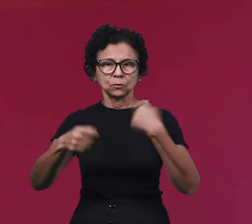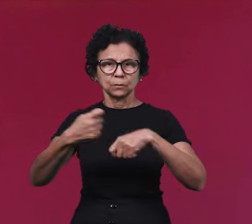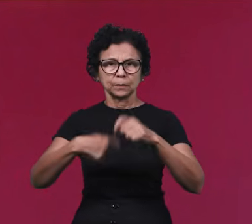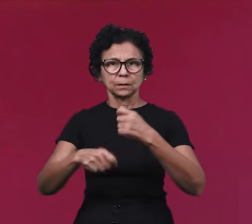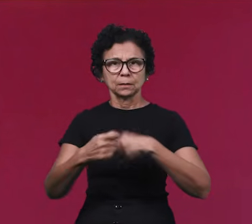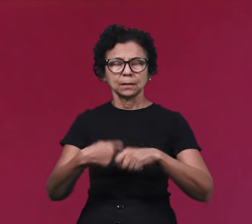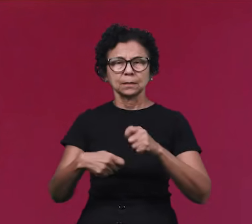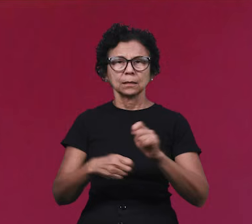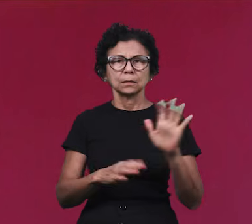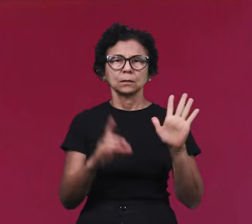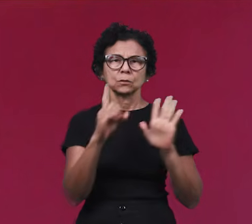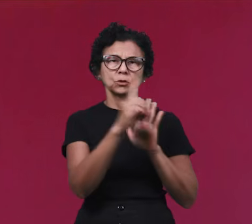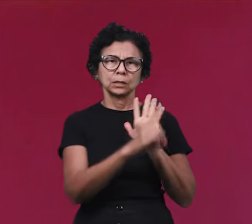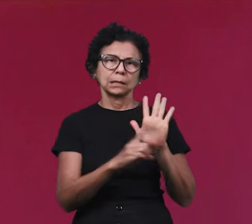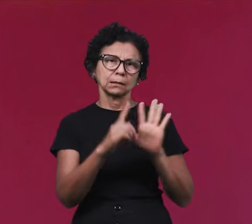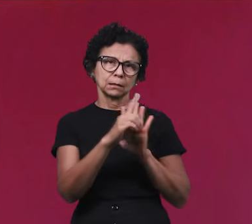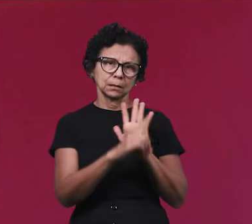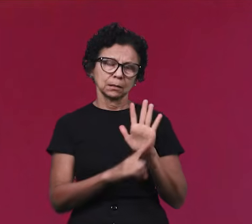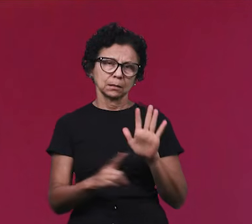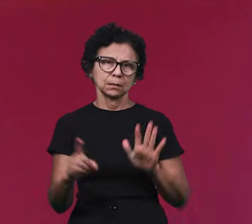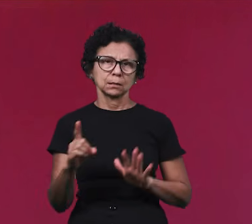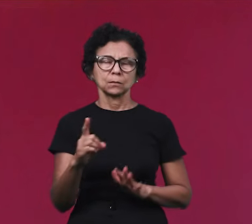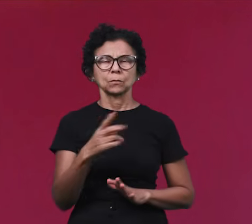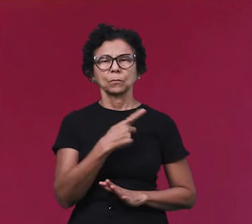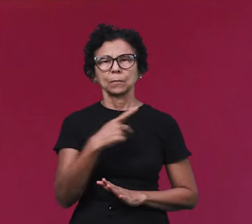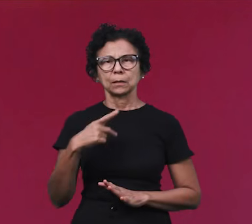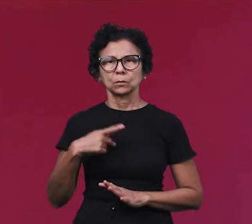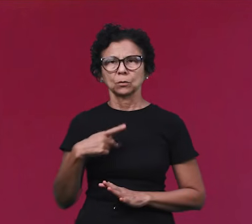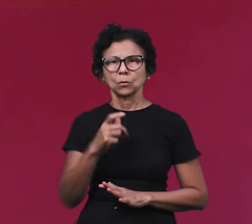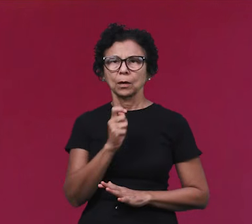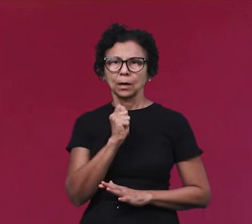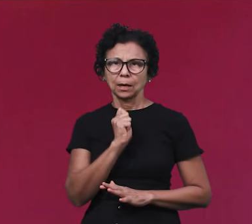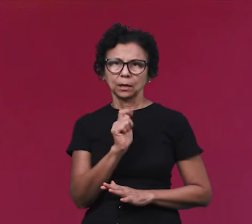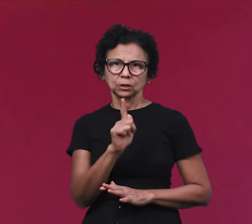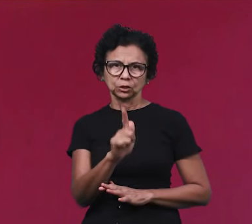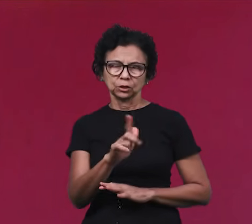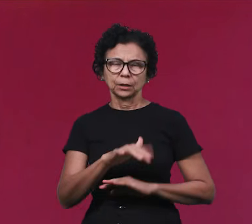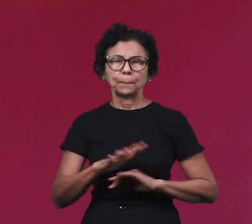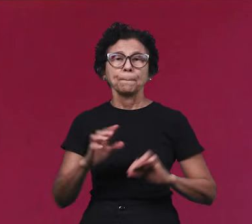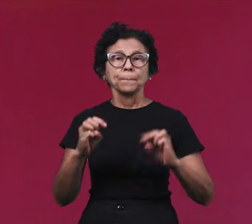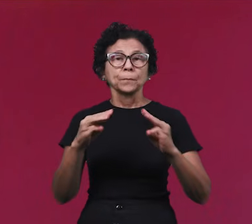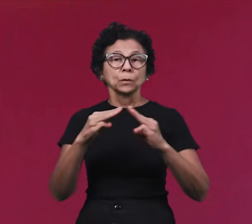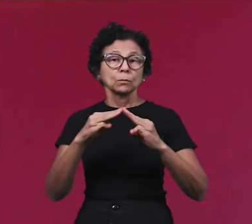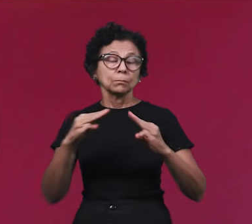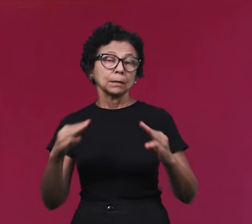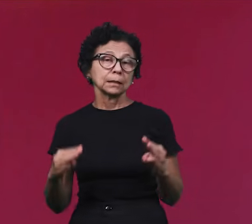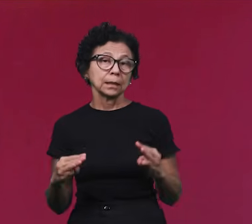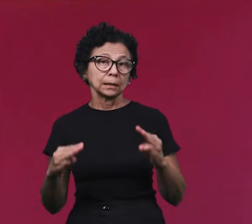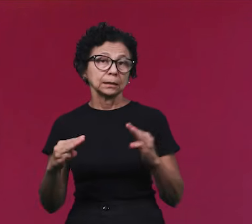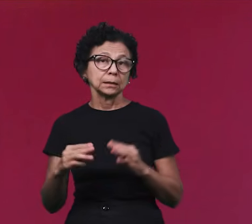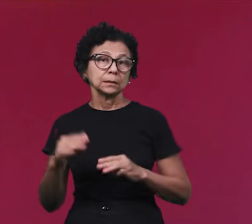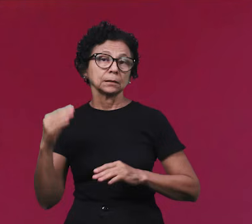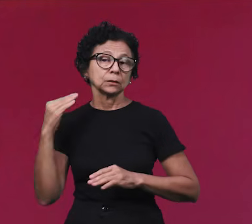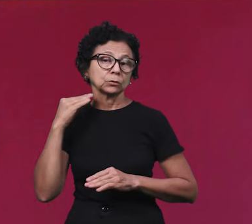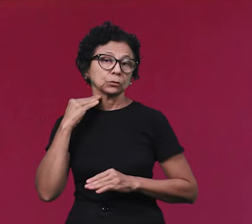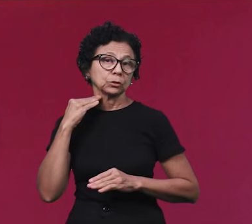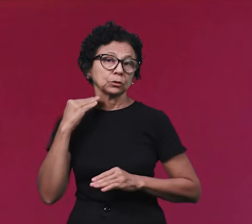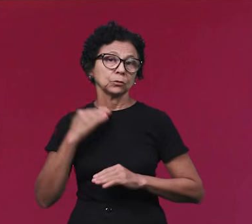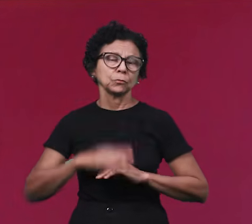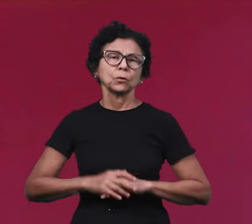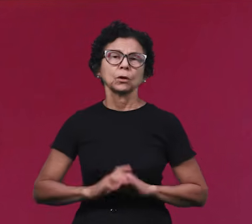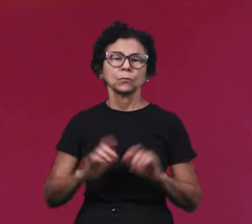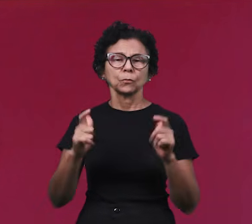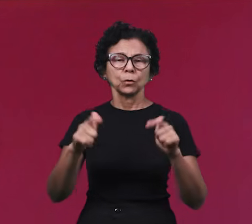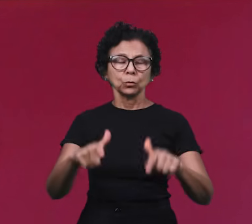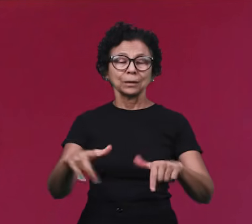presidente, pastor Alexandre Gueiros. O Manaim de Juiz de Fora atuou como centro estratégico de recebimento e